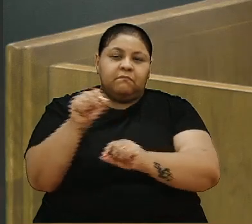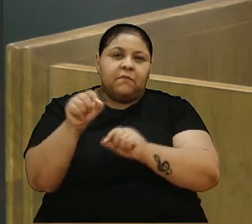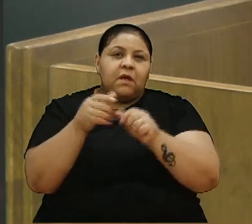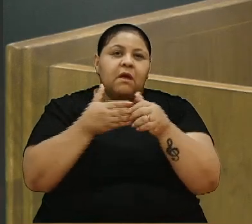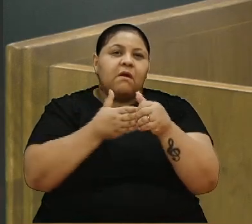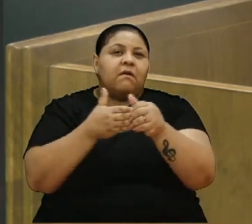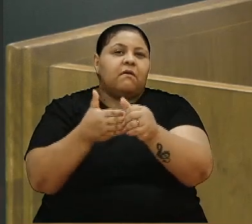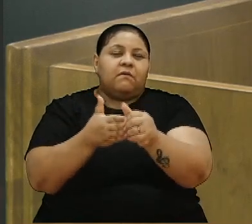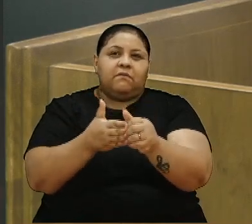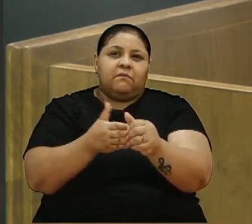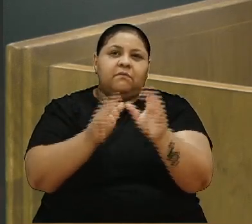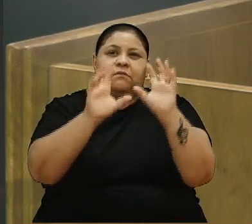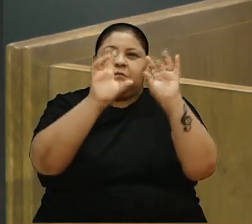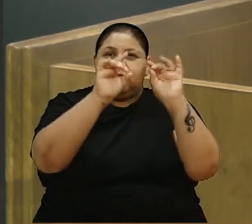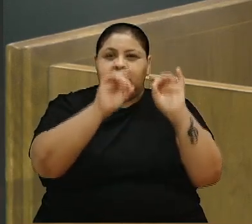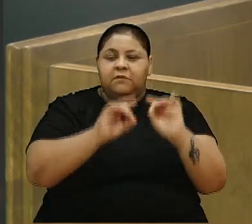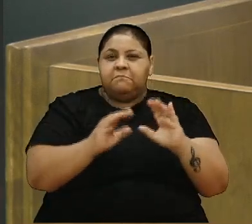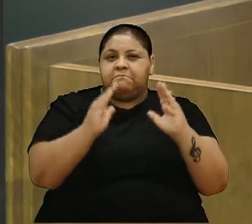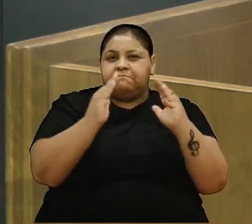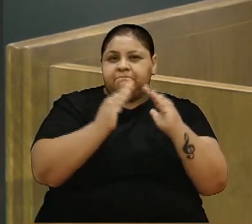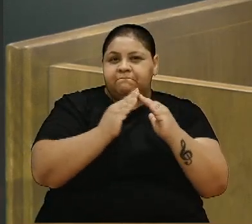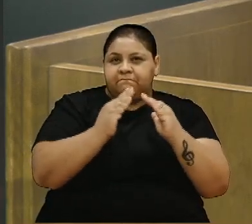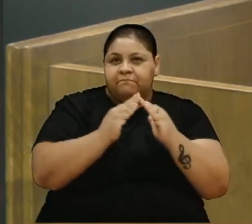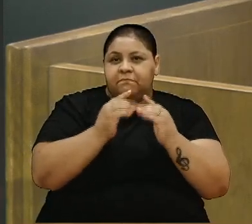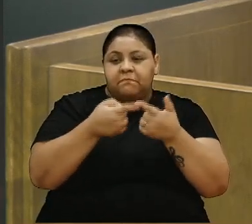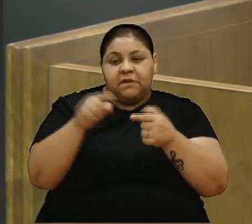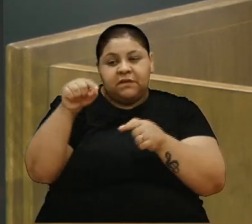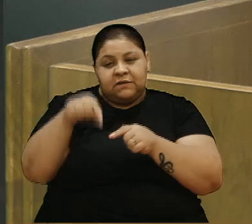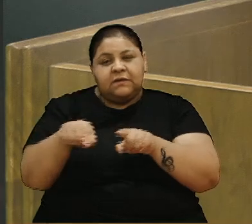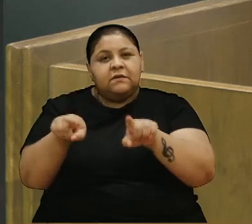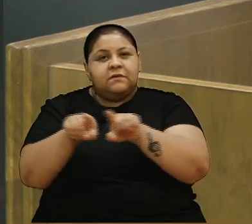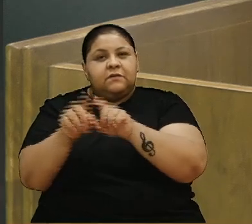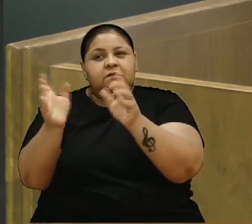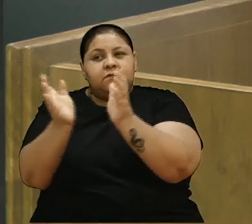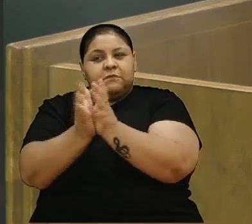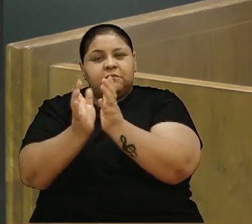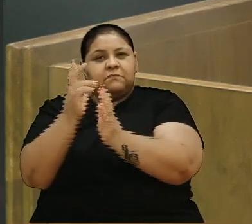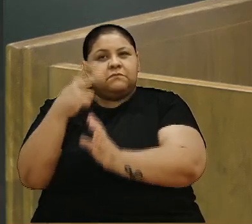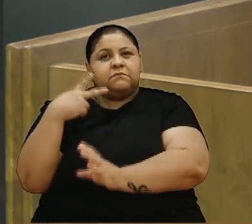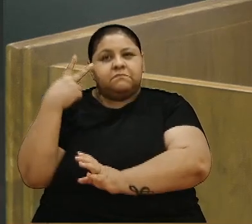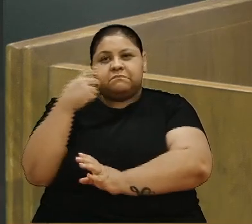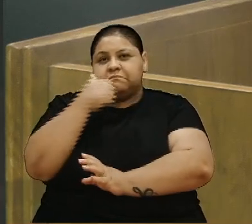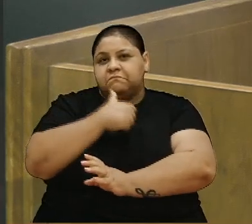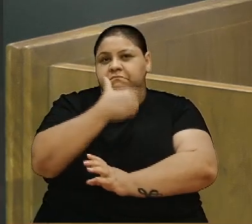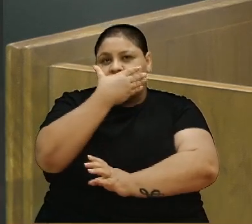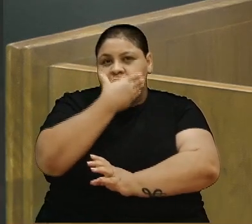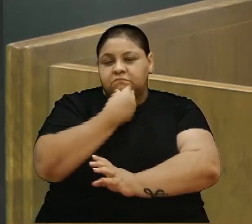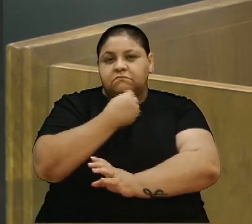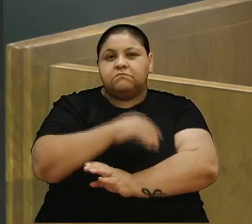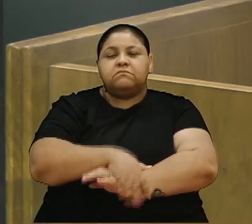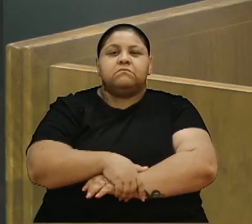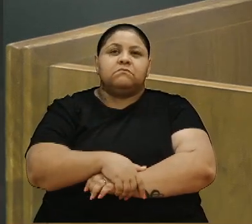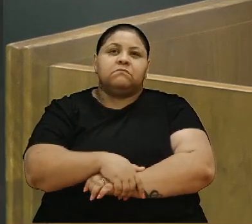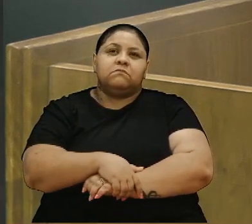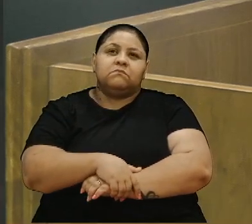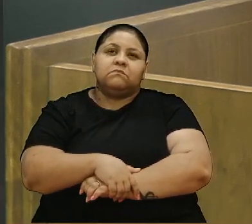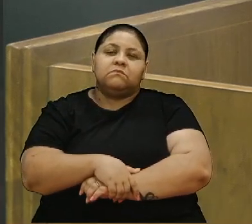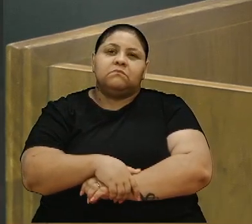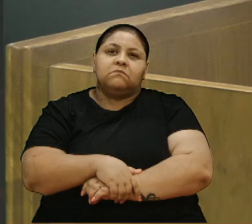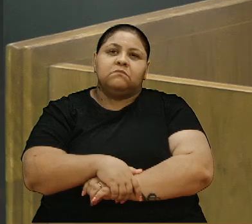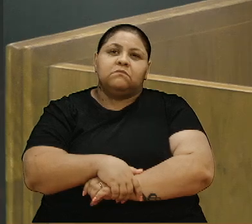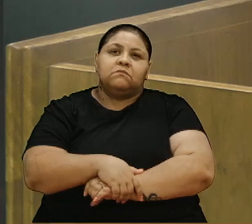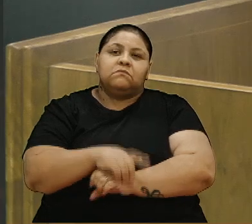acompanha, especialmente de casa, mas aqui também, aos colegas vereadores e vereadoras, é a questão